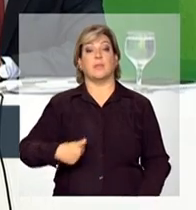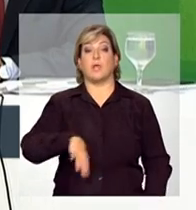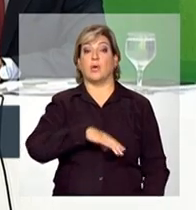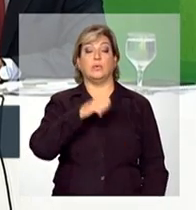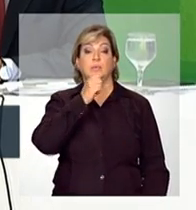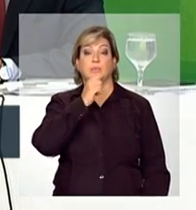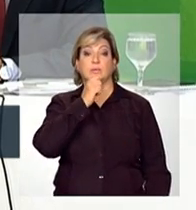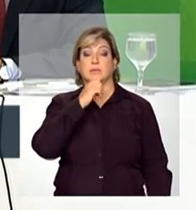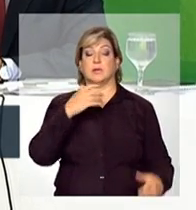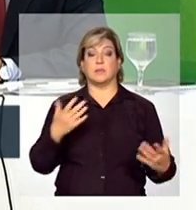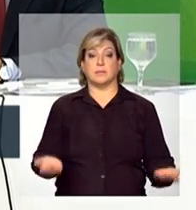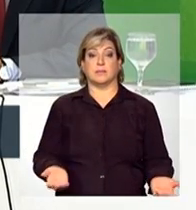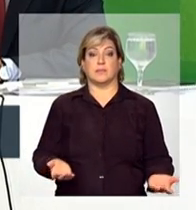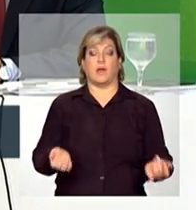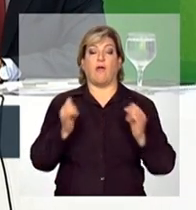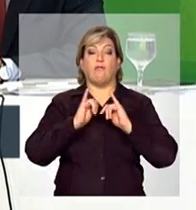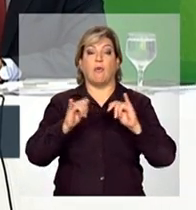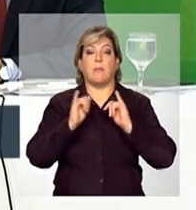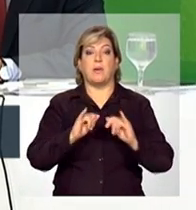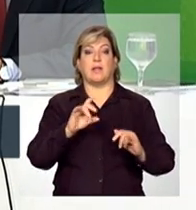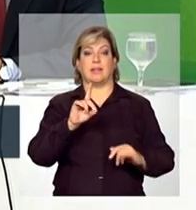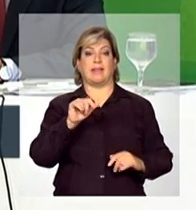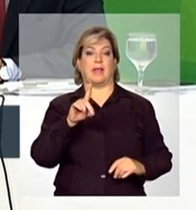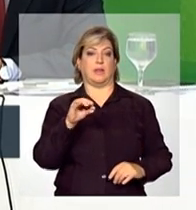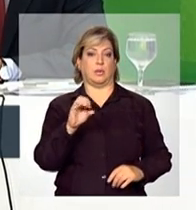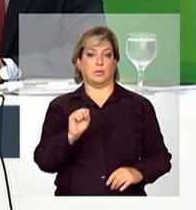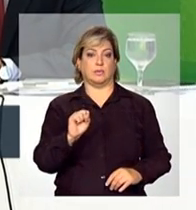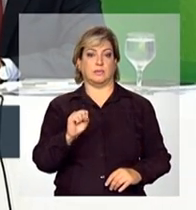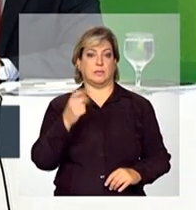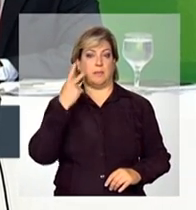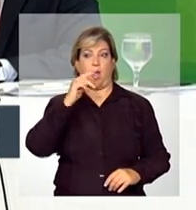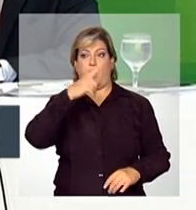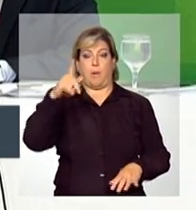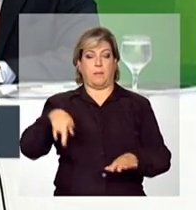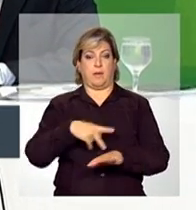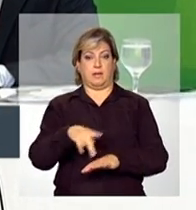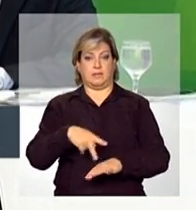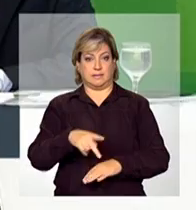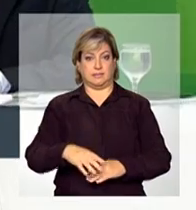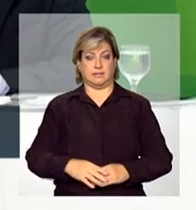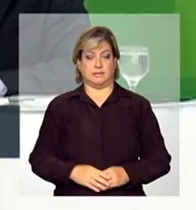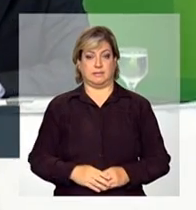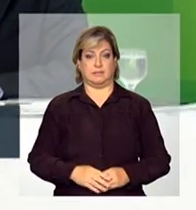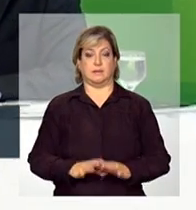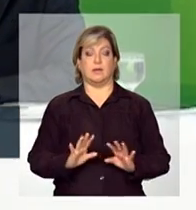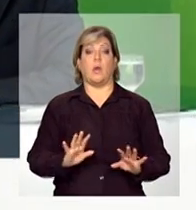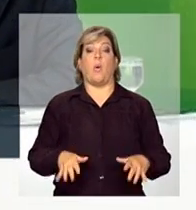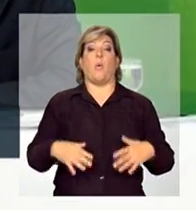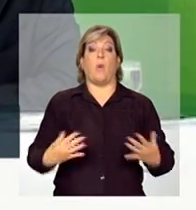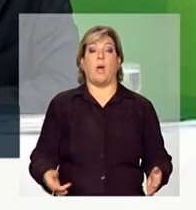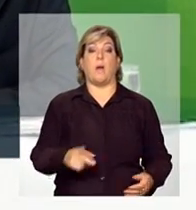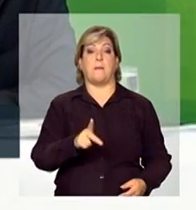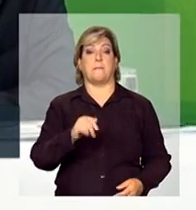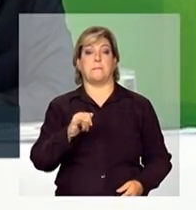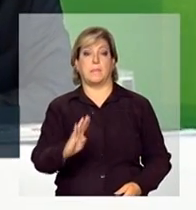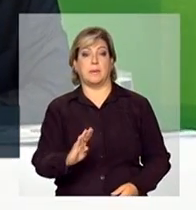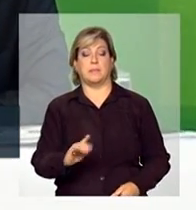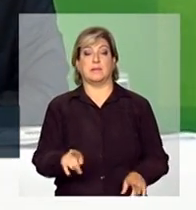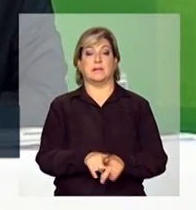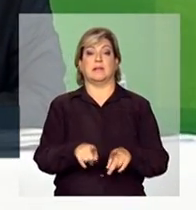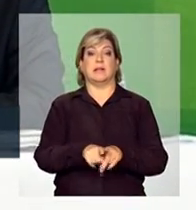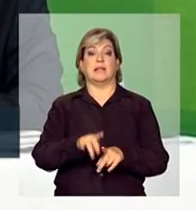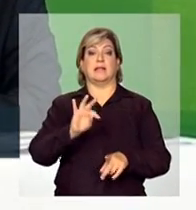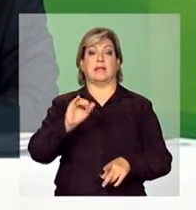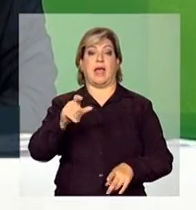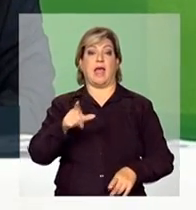dados de todos os nós precisamos abrir essa essa metodologia inclusive para outras questões que eu nem tô tratando Qual é o PIB Qual é o o a taxa de câmbio que eles